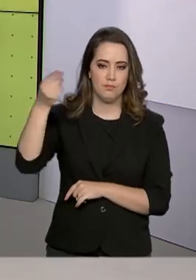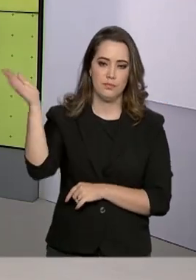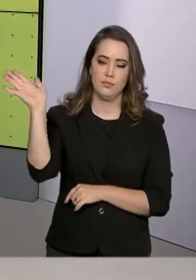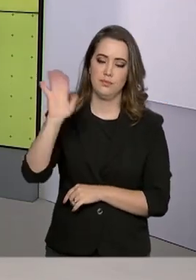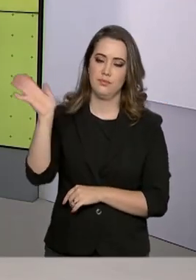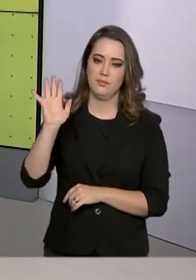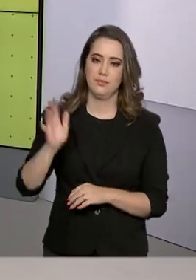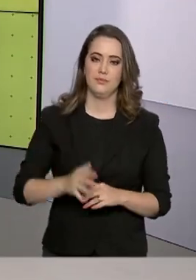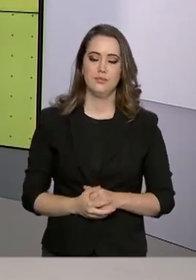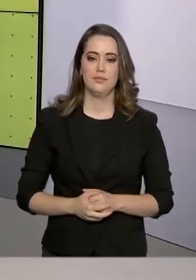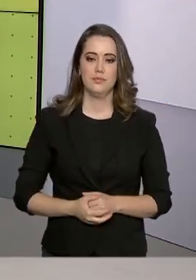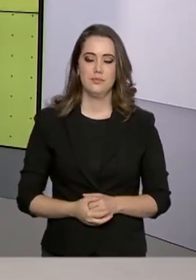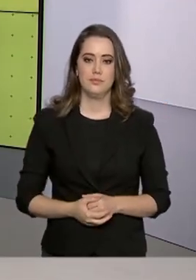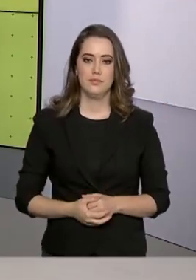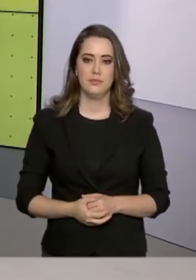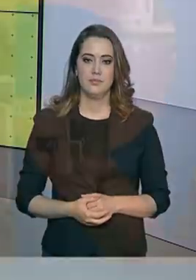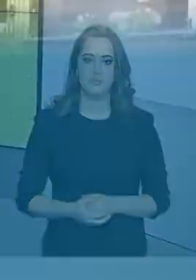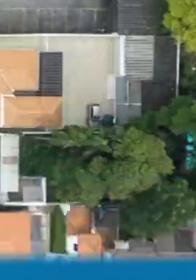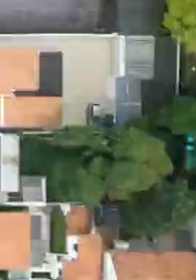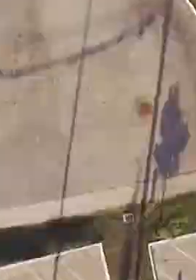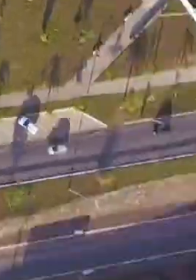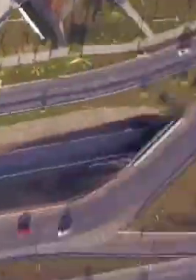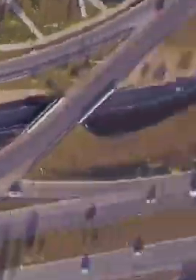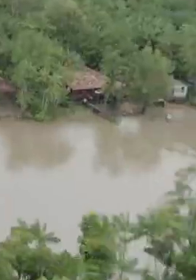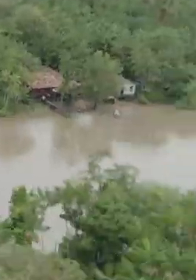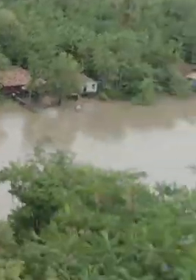na próxima edição até lá